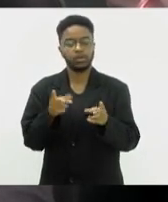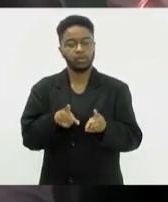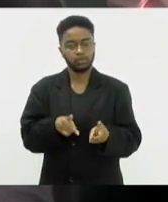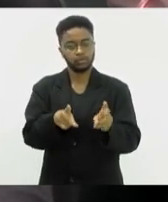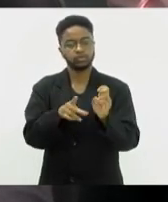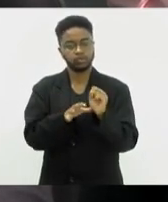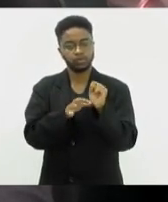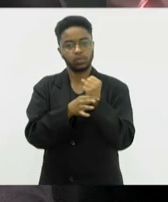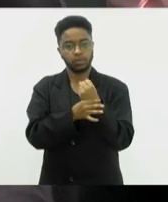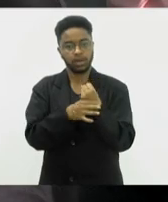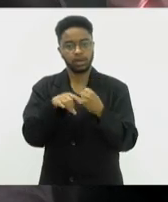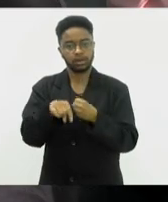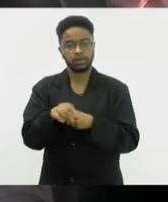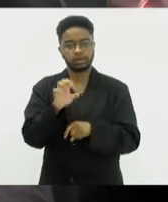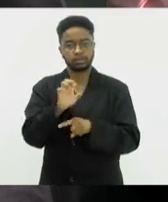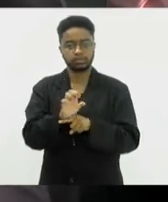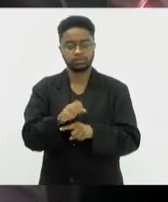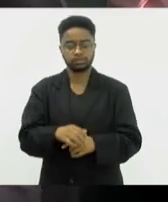garantidas pelo Estado.